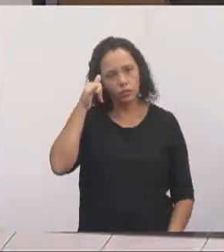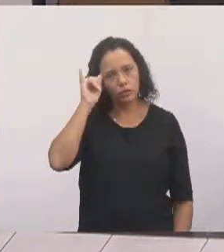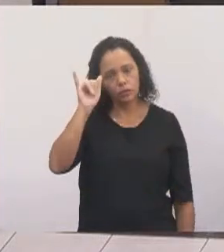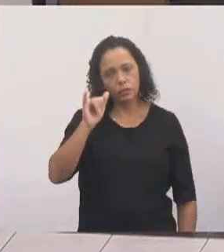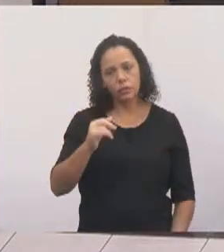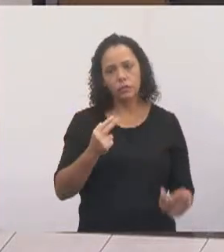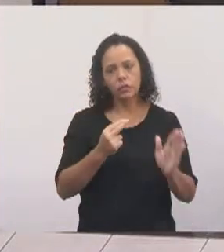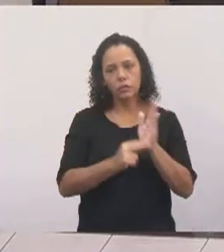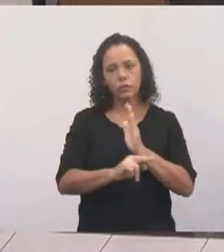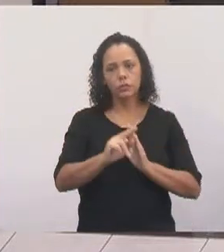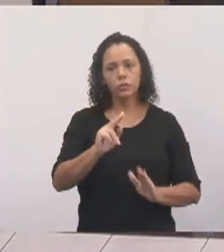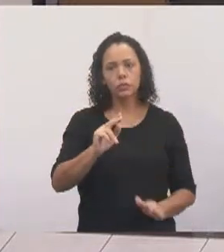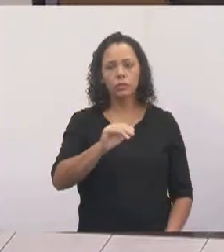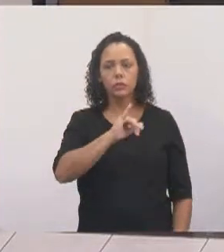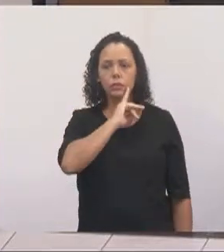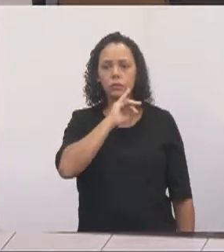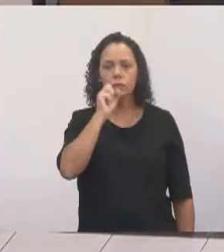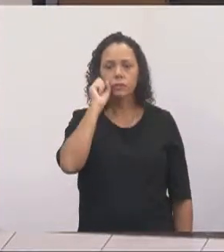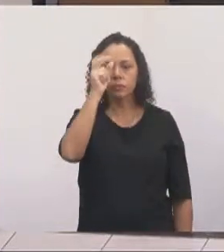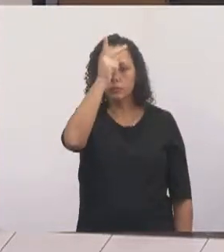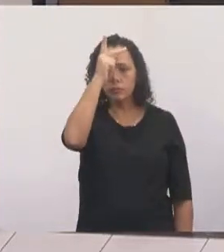Apresentação do veto.